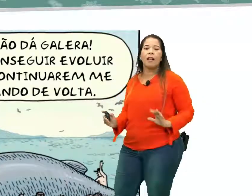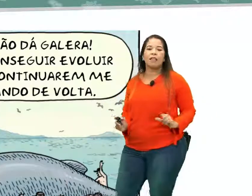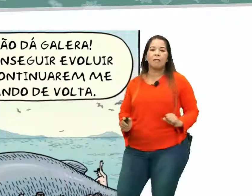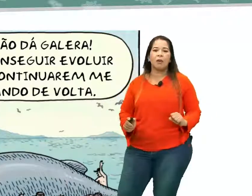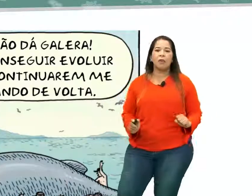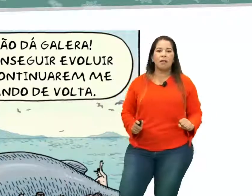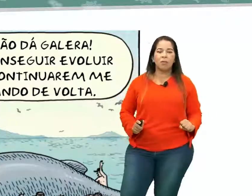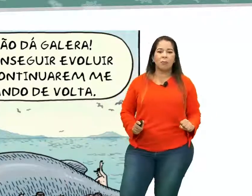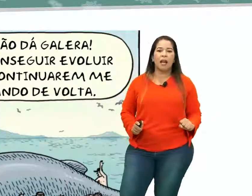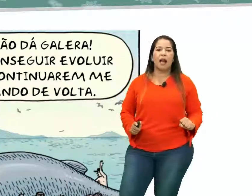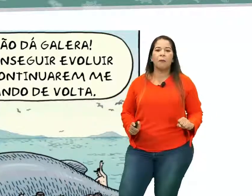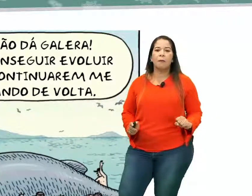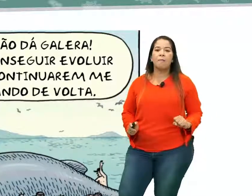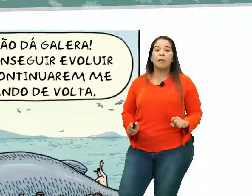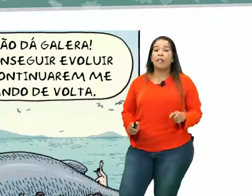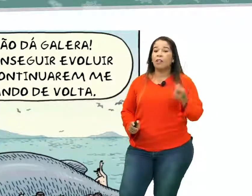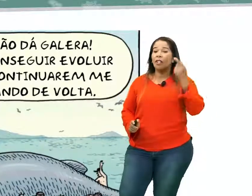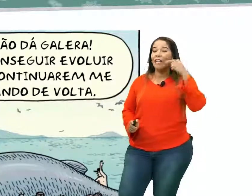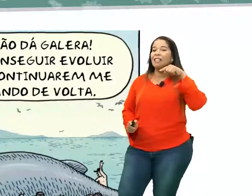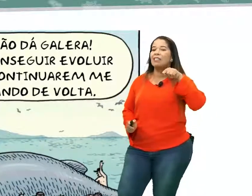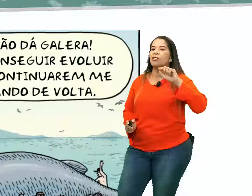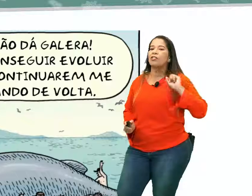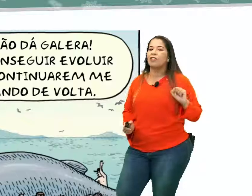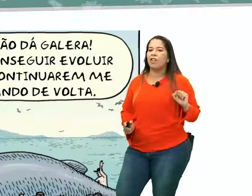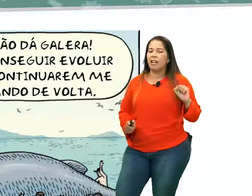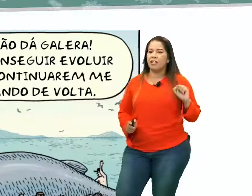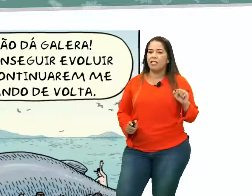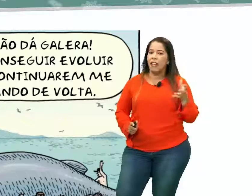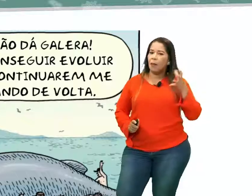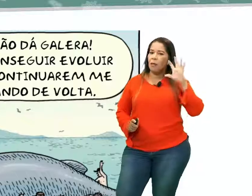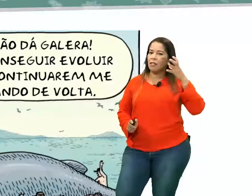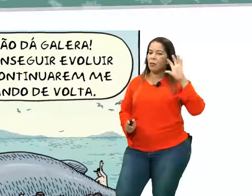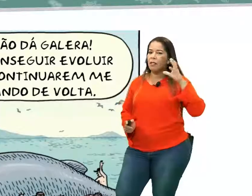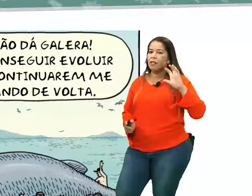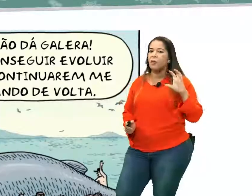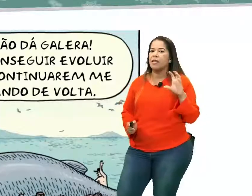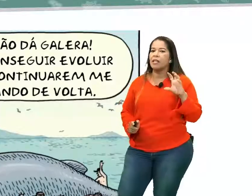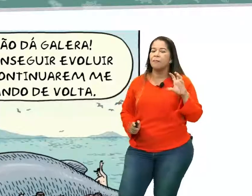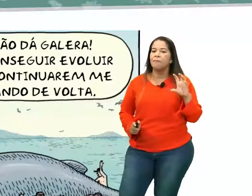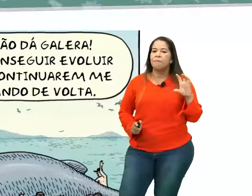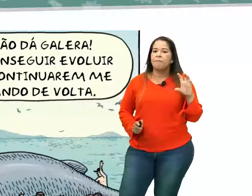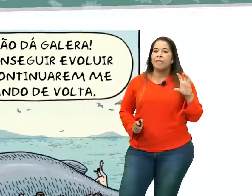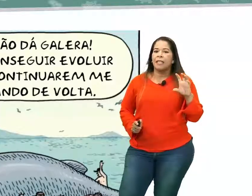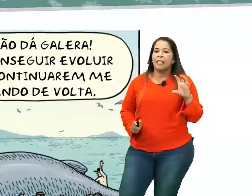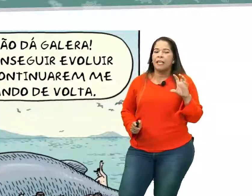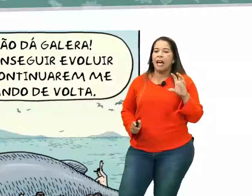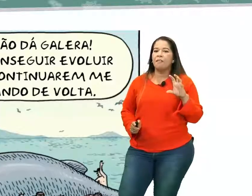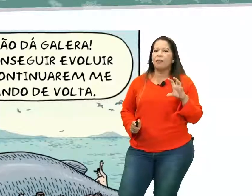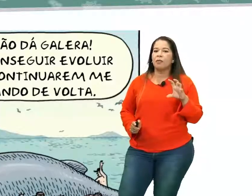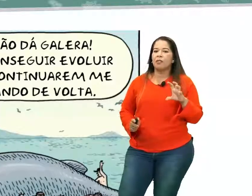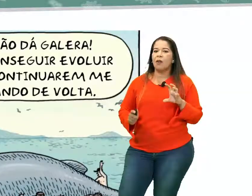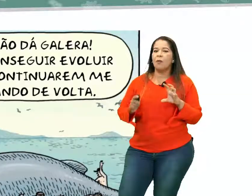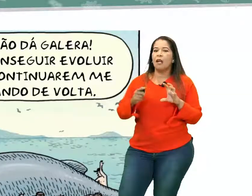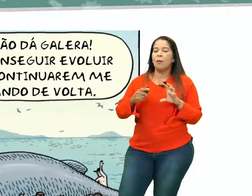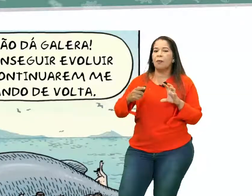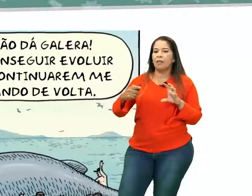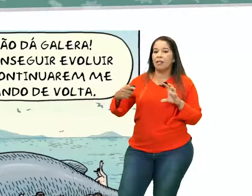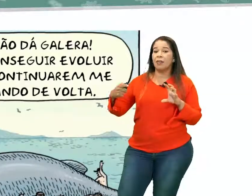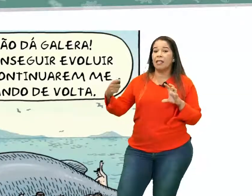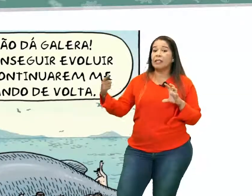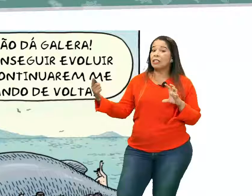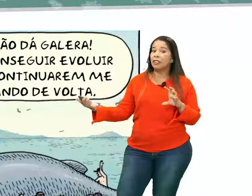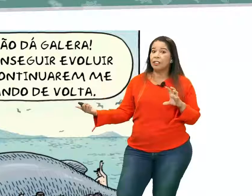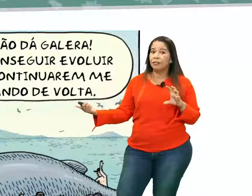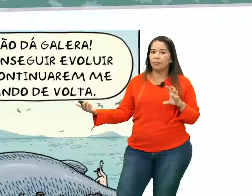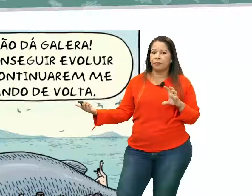tentar empurrar esse animal novamente para a água. Só que nesse sentido da charge, é uma situação aí, que a evolução, ele é um